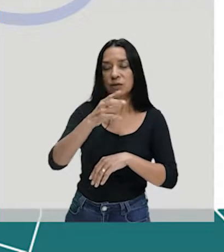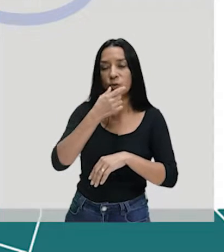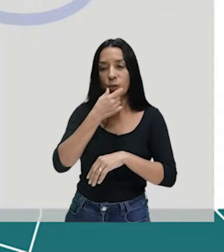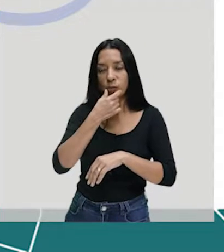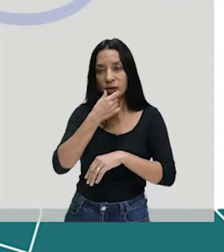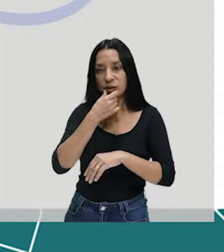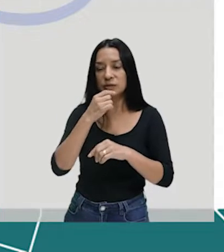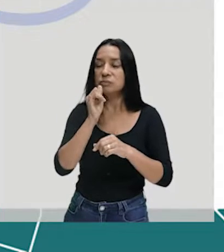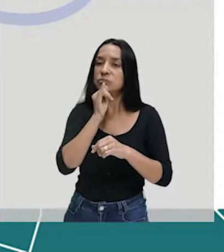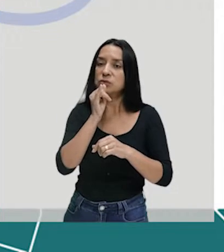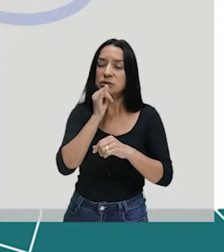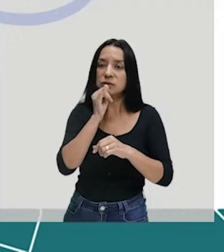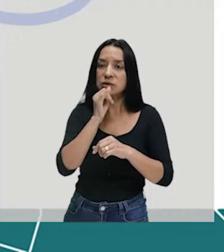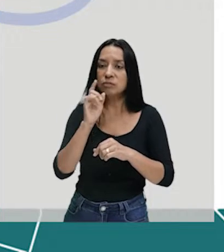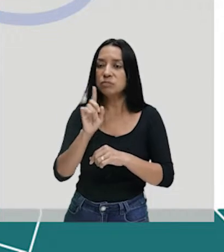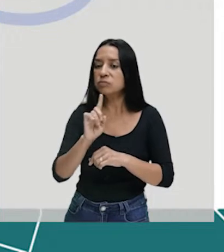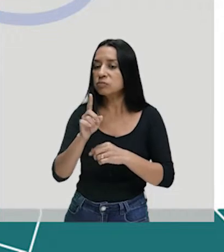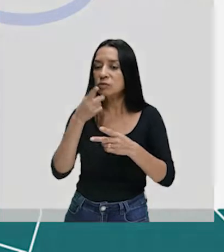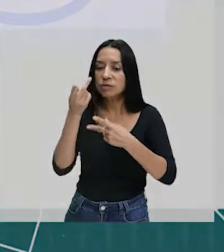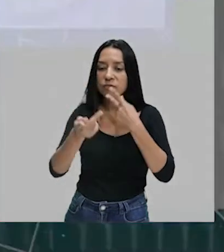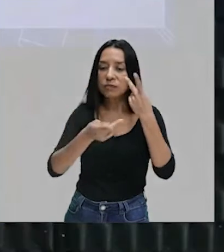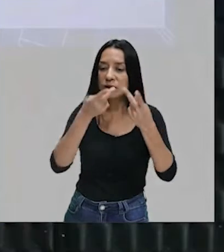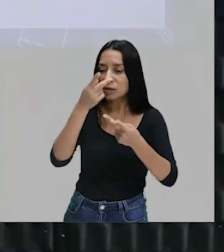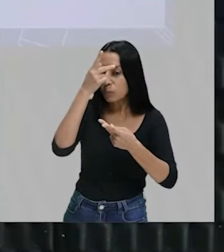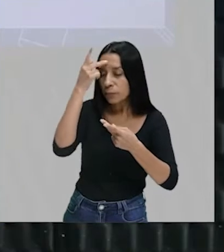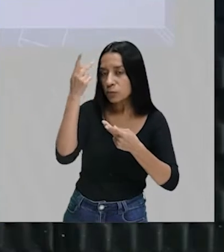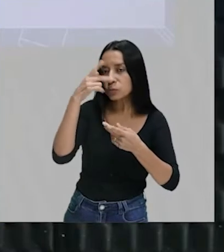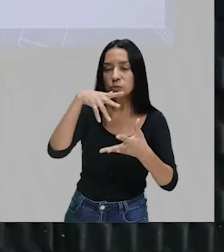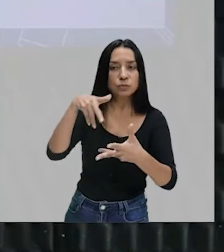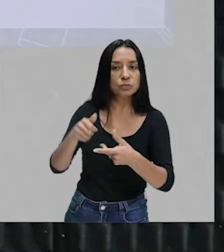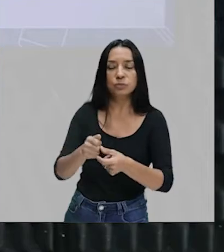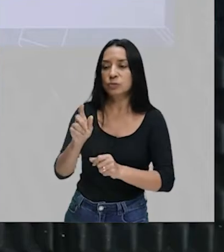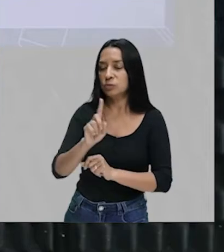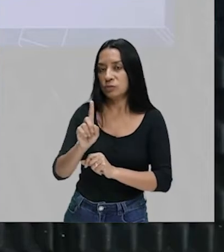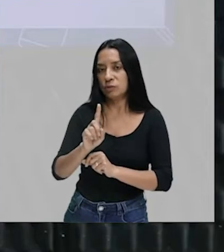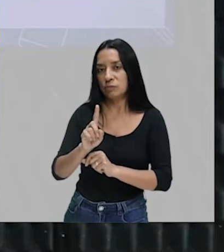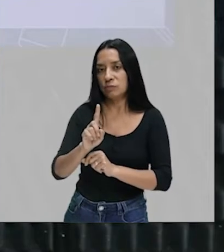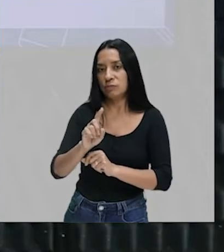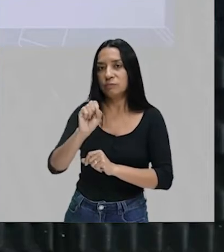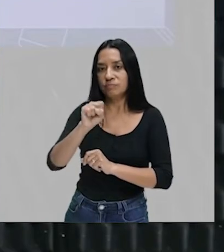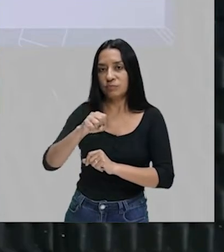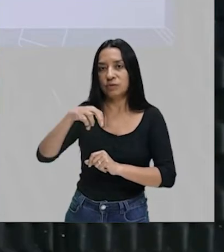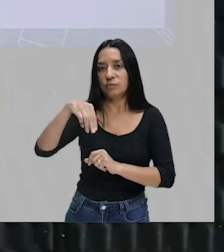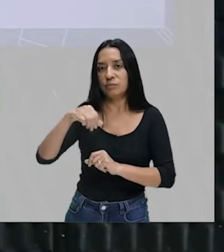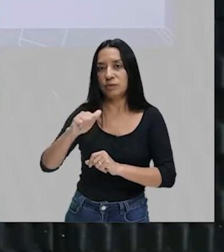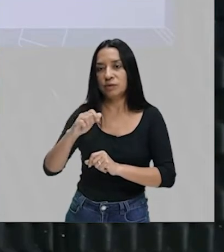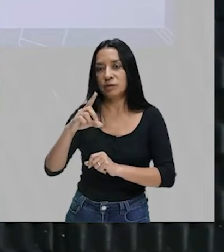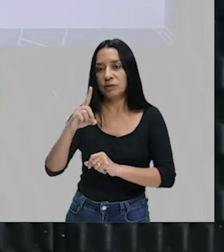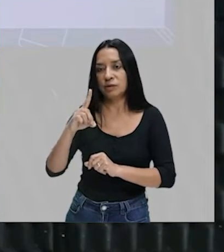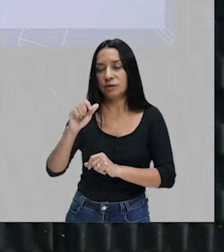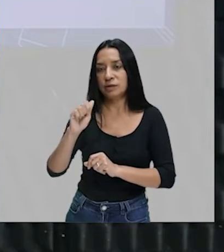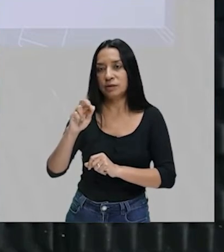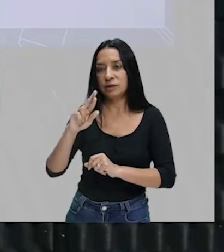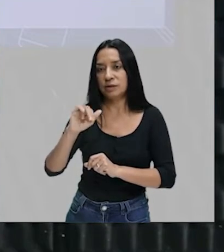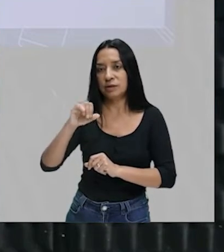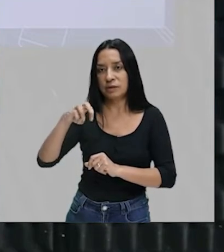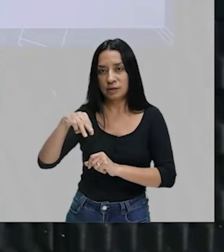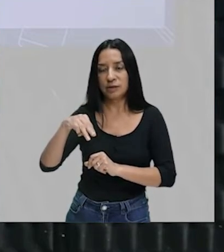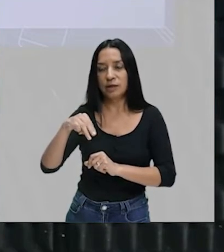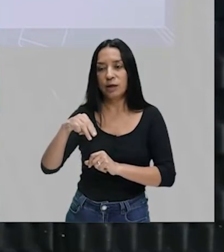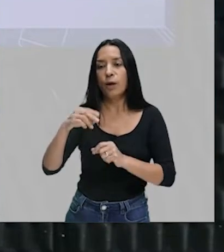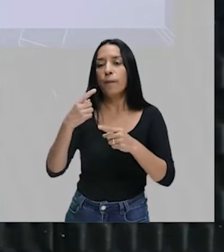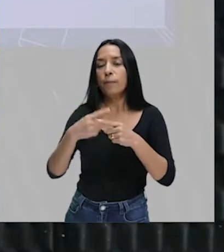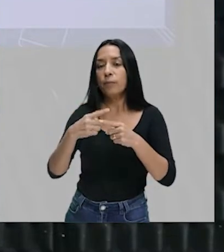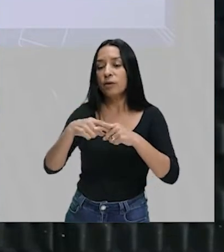não é o idioma mais falado por nativos no mundo o idioma mais falado é o Mandarim porque você tem na China a maior população